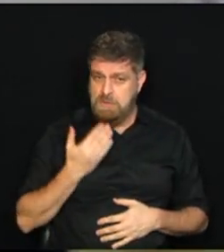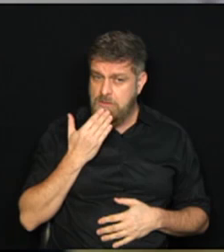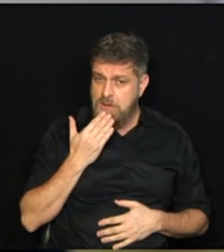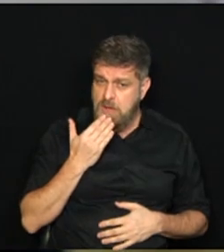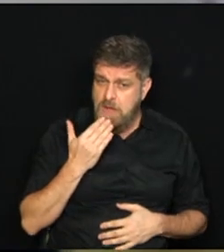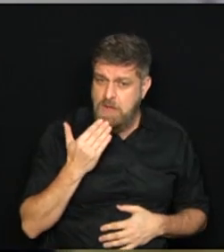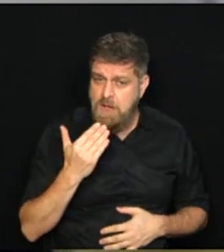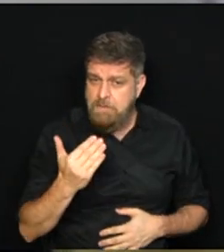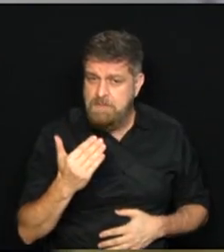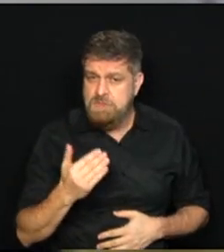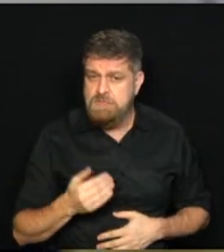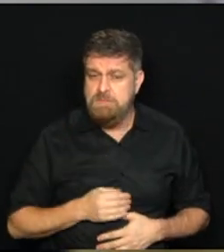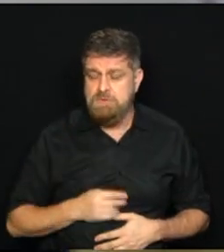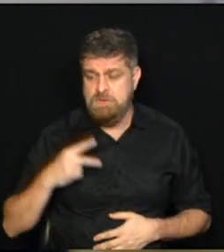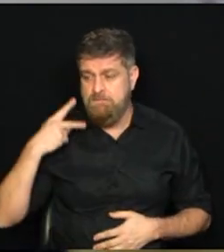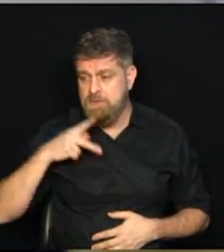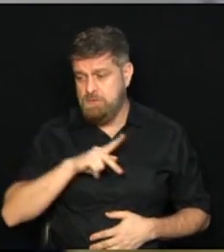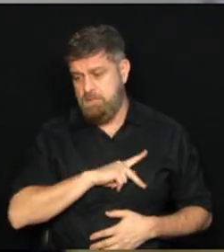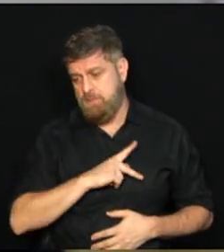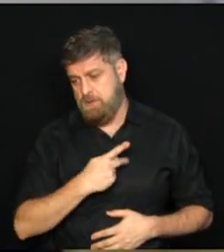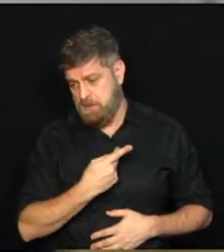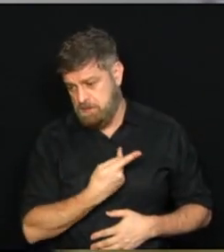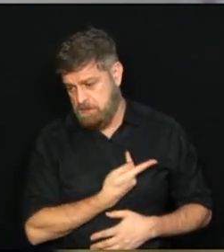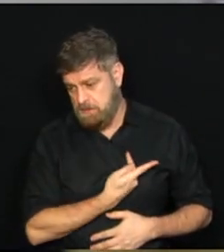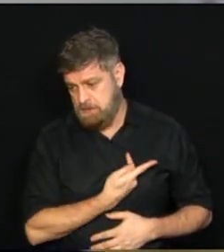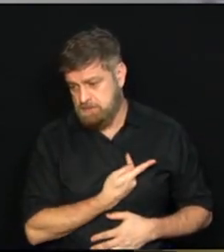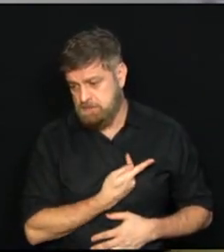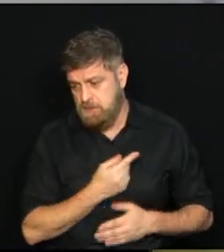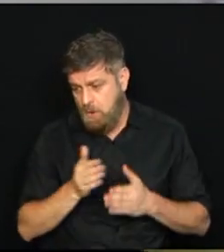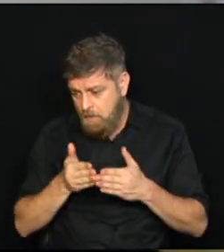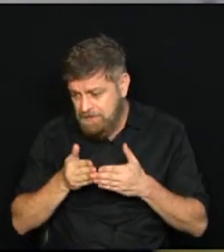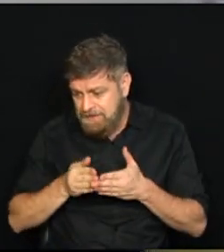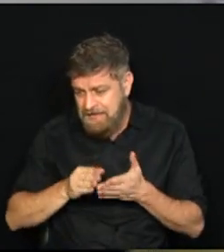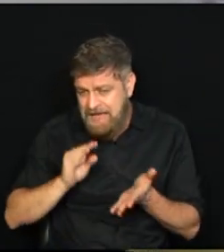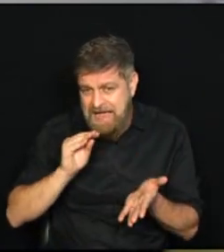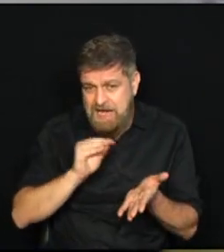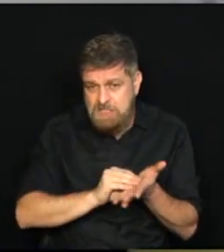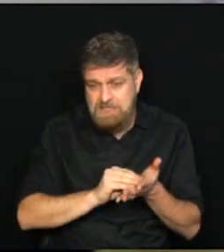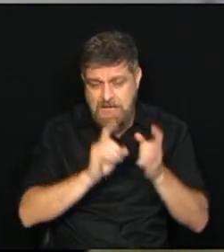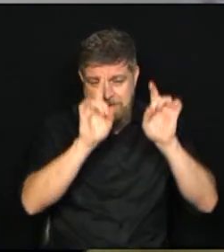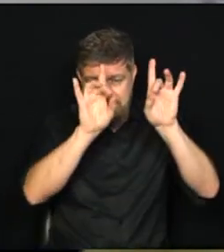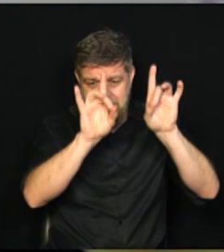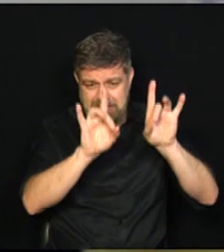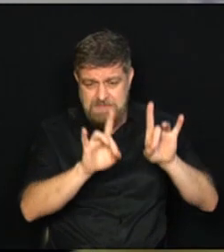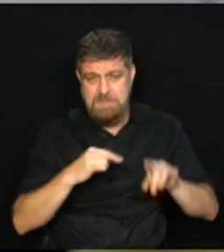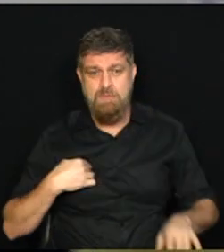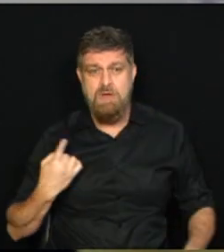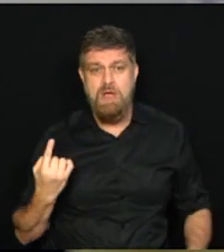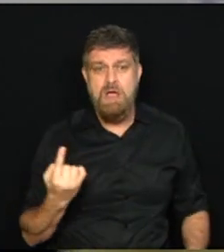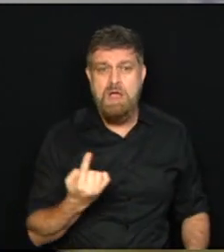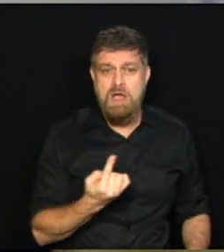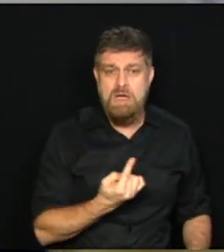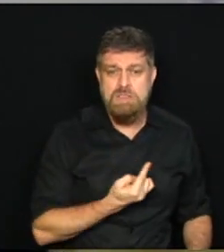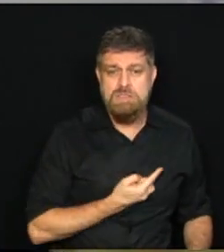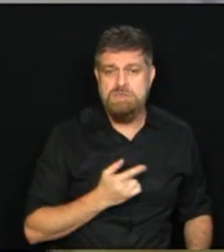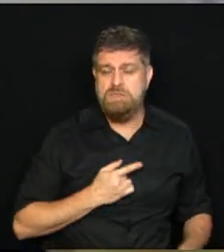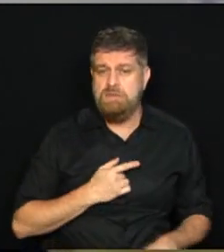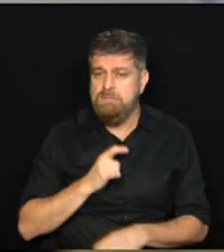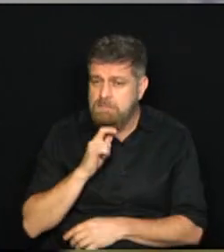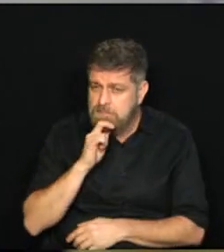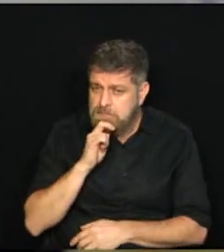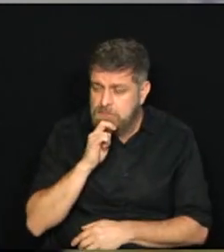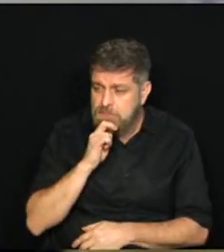vereador Paulo Haddad que pudesse agendar de forma extraordinária para que pudéssemos, além de ouvir